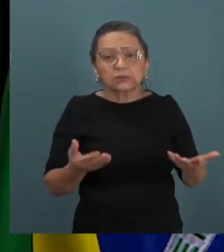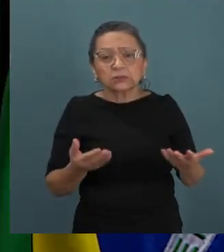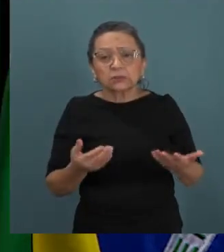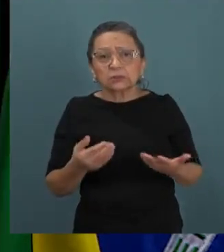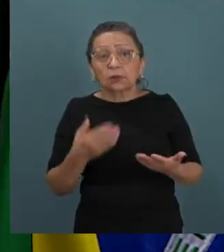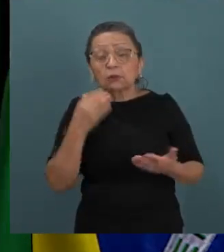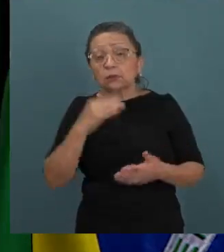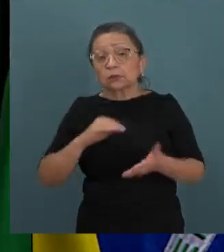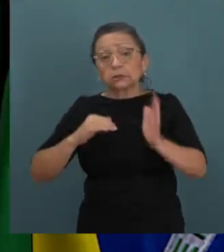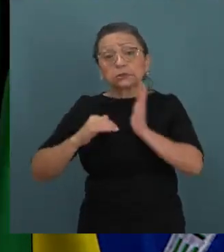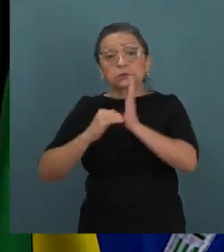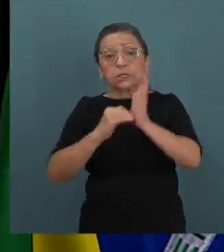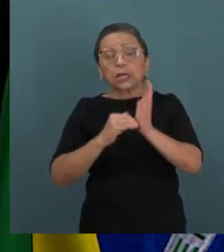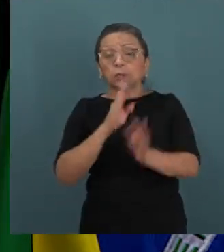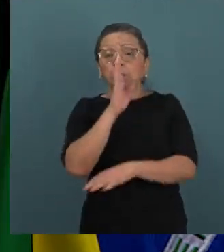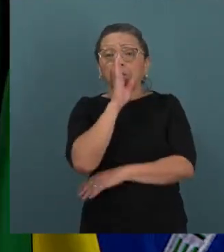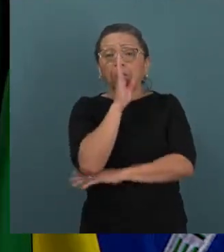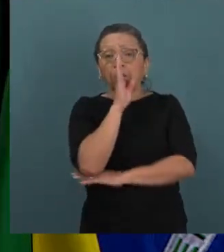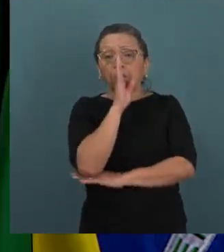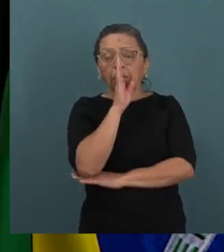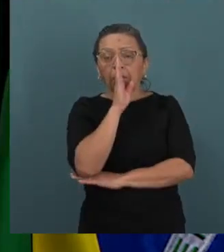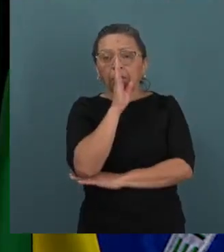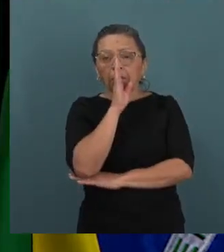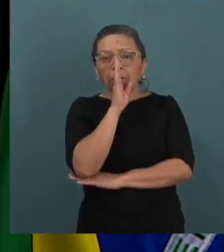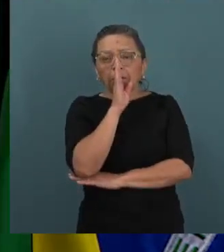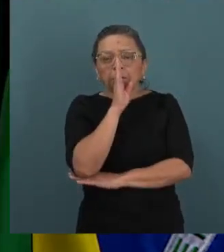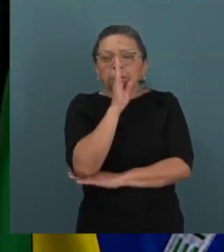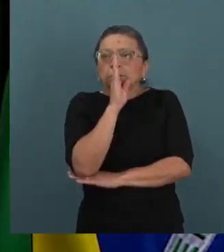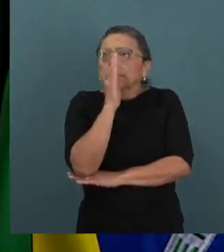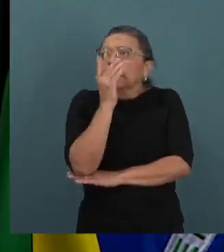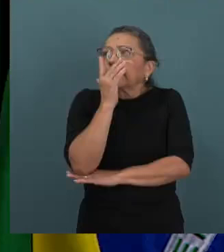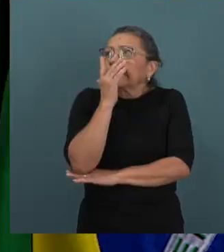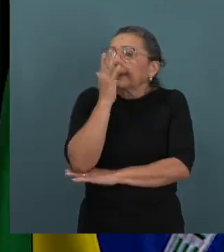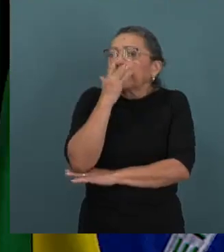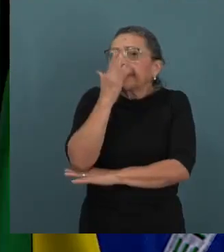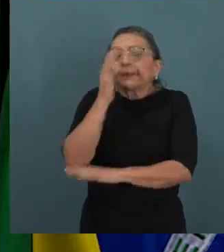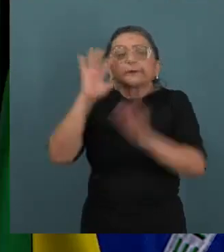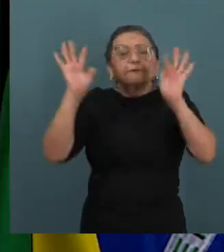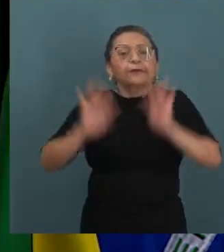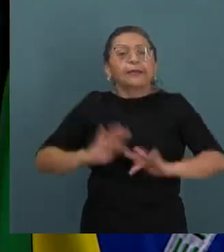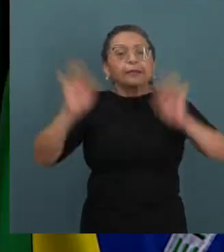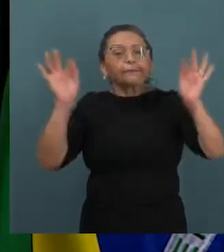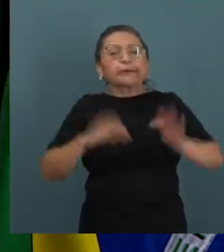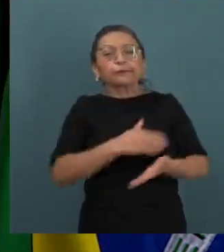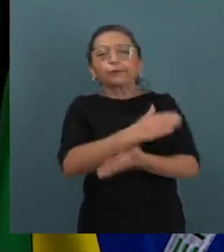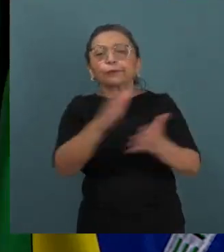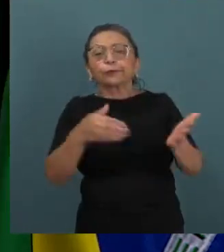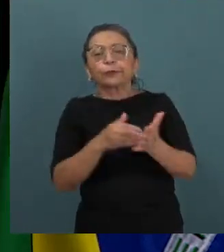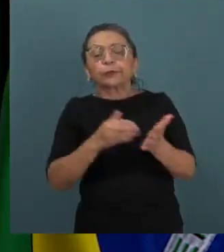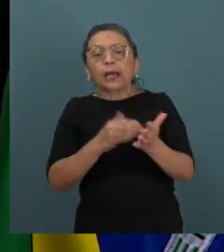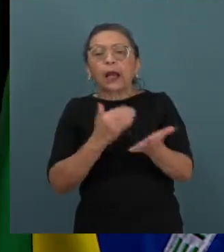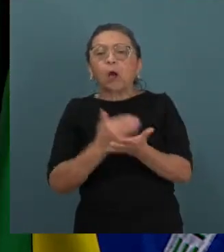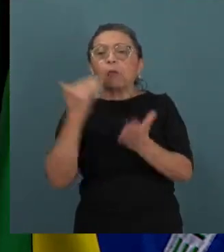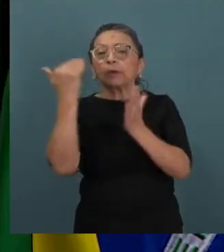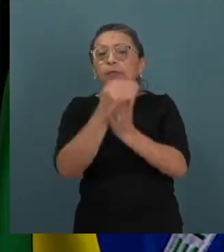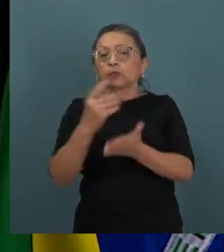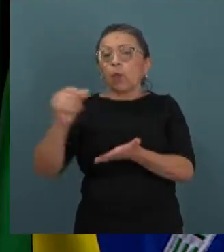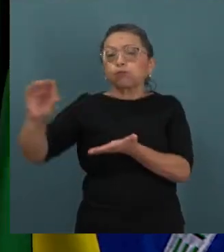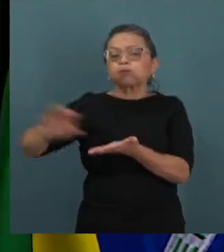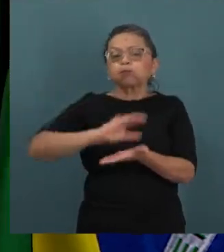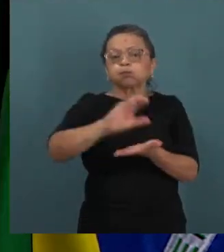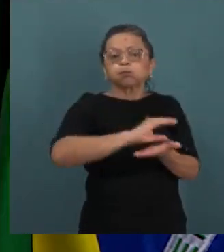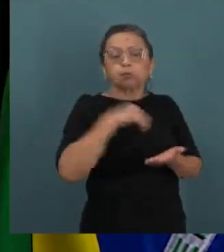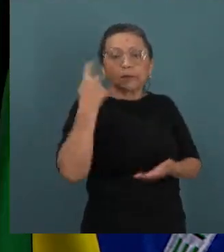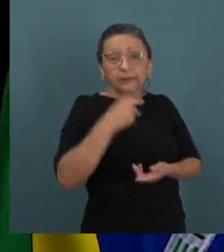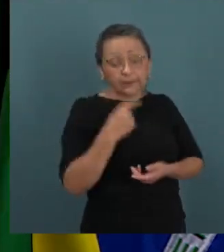Senado calado e feliz com esse aumento substancial das emendas parlamentares que eu vou mostrar